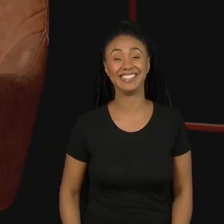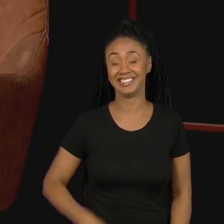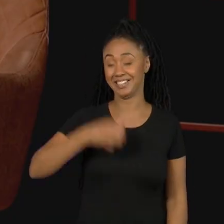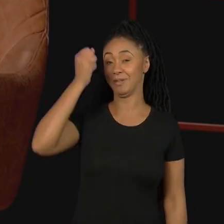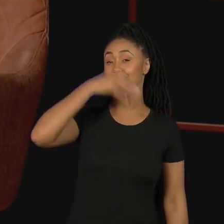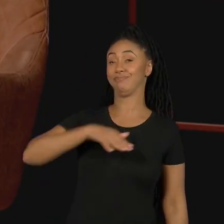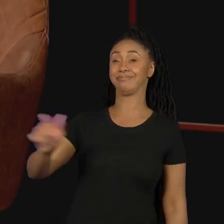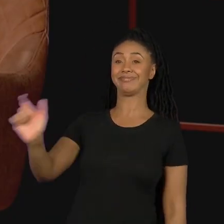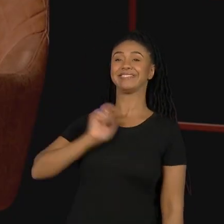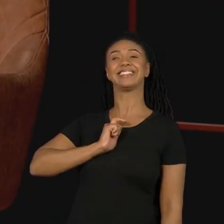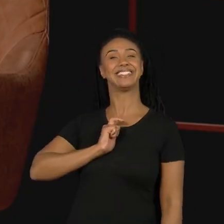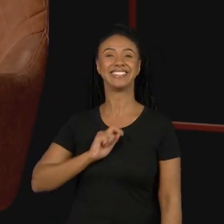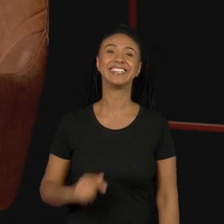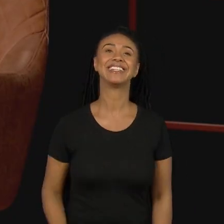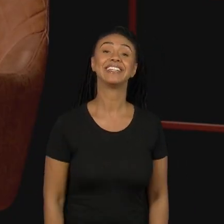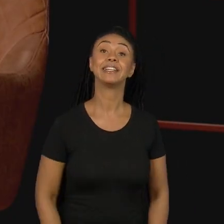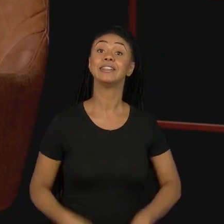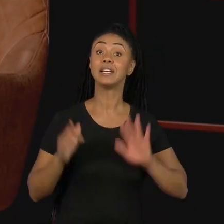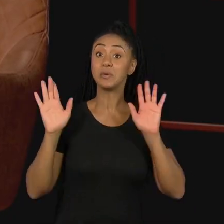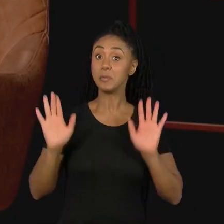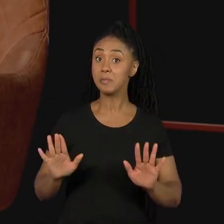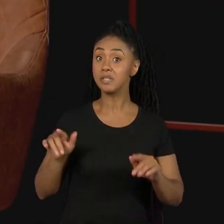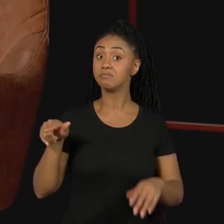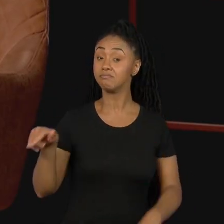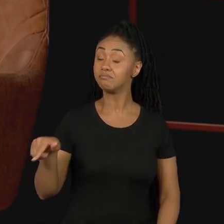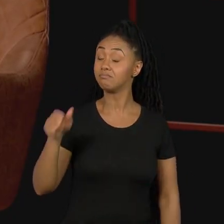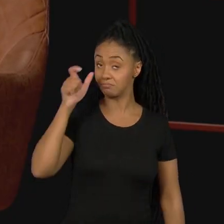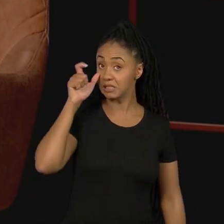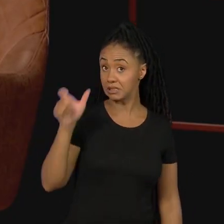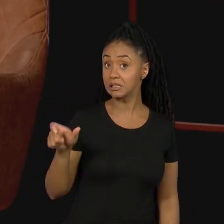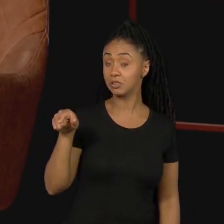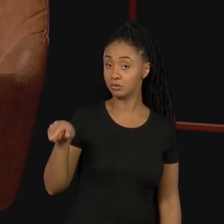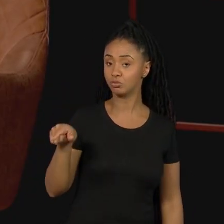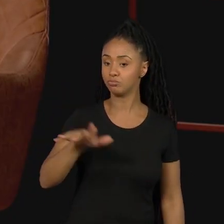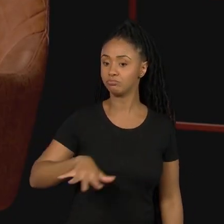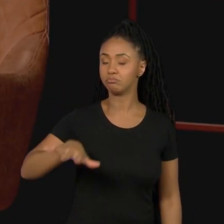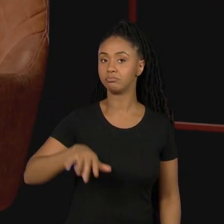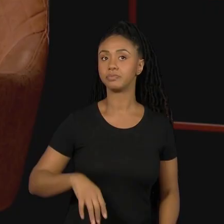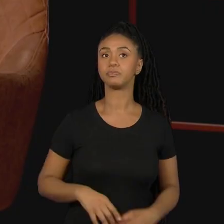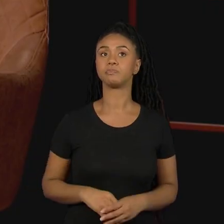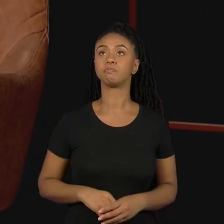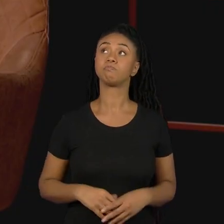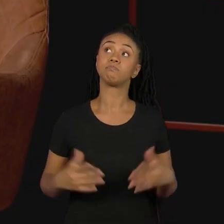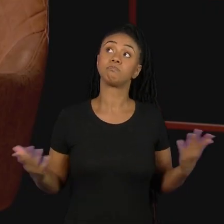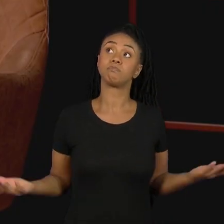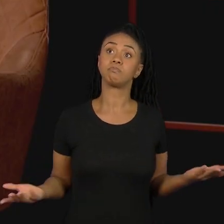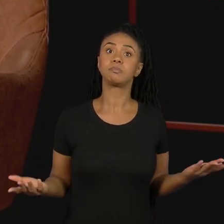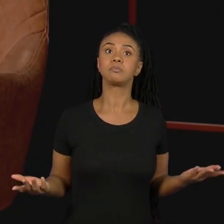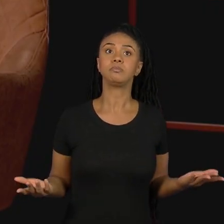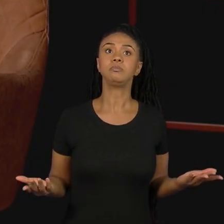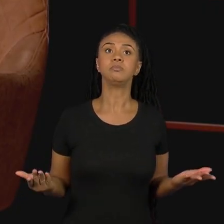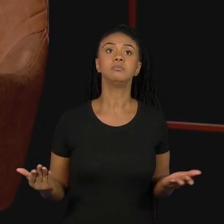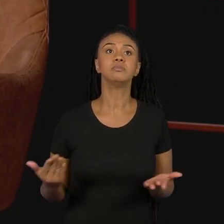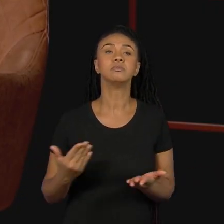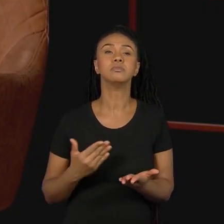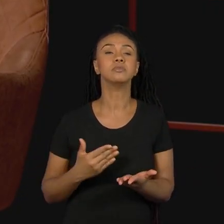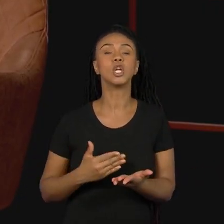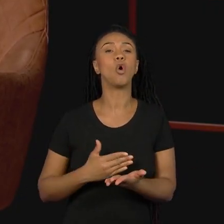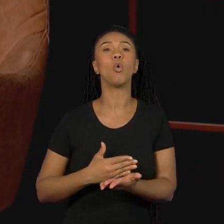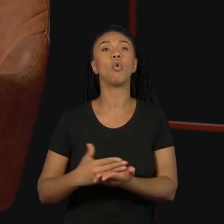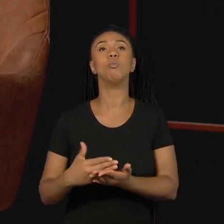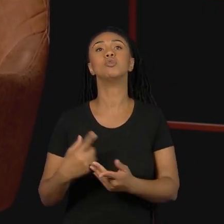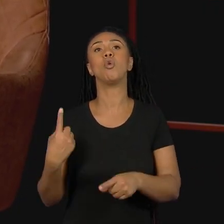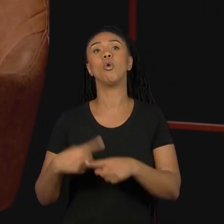ele mesmo desacralizar. Mas é uma curiosidade e... um pouco como eu sou, os interesses